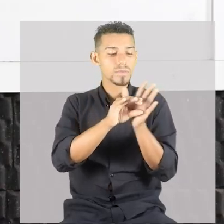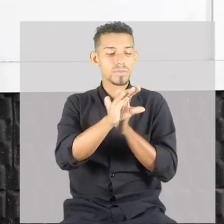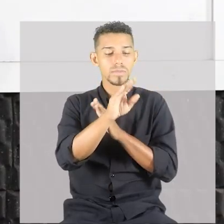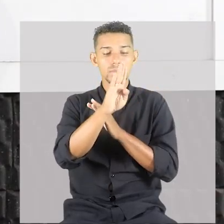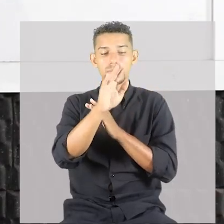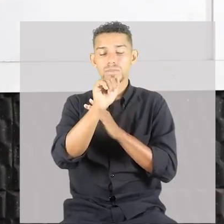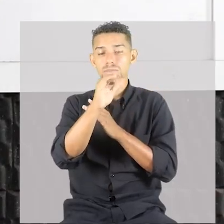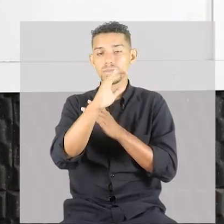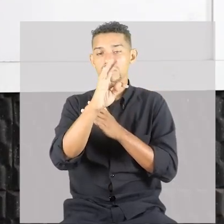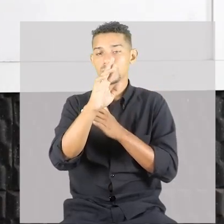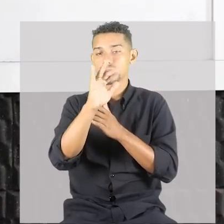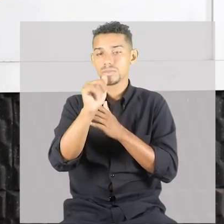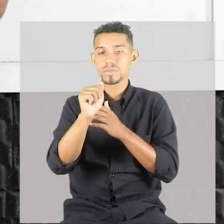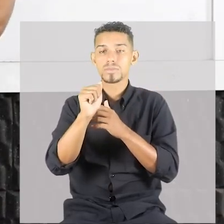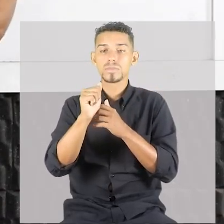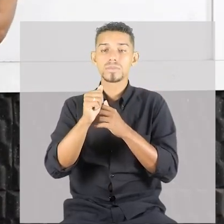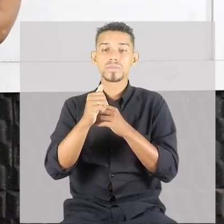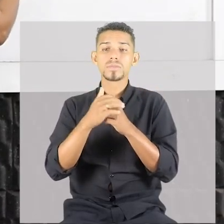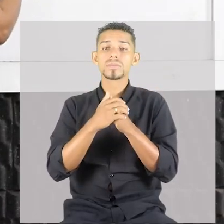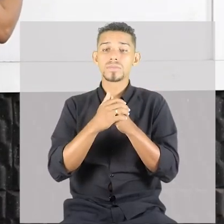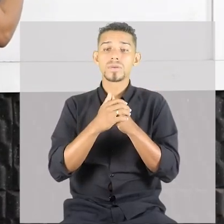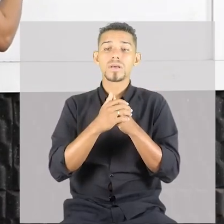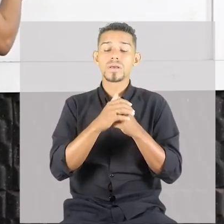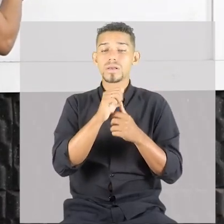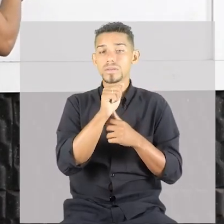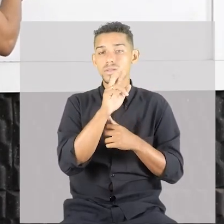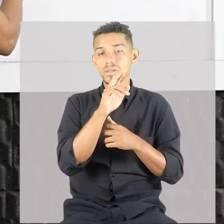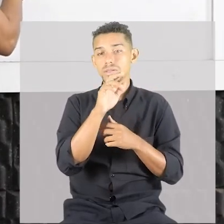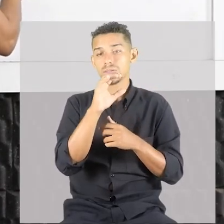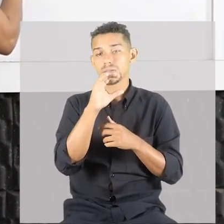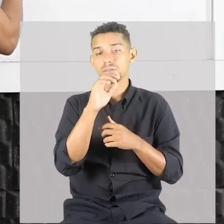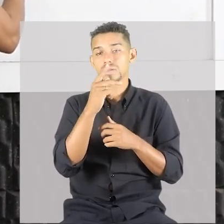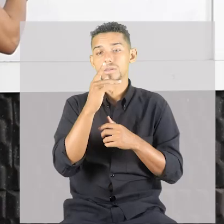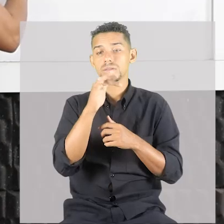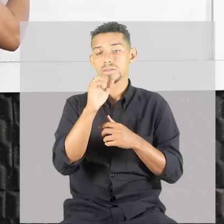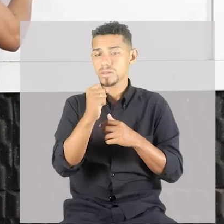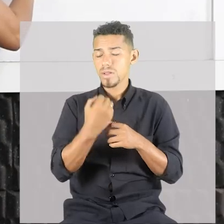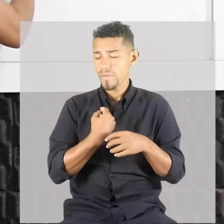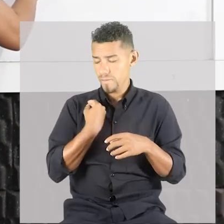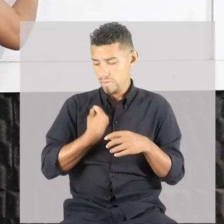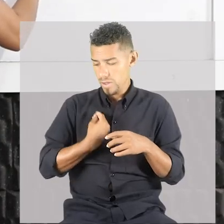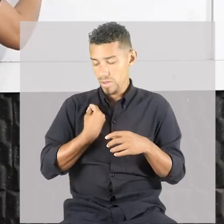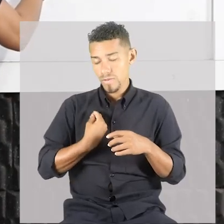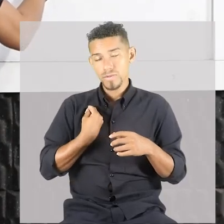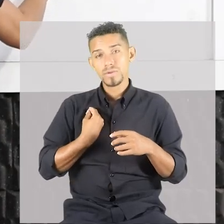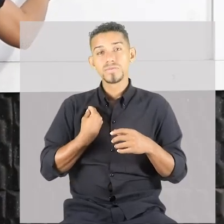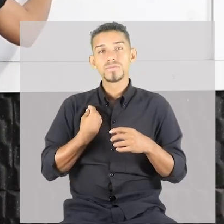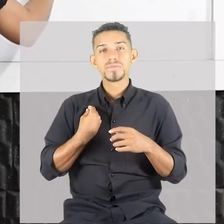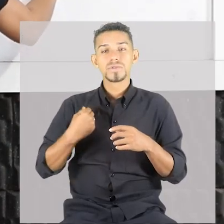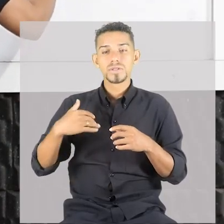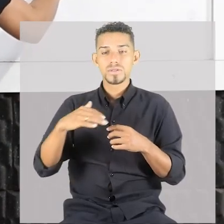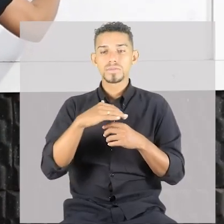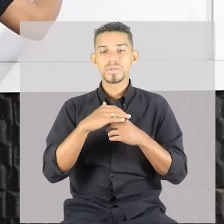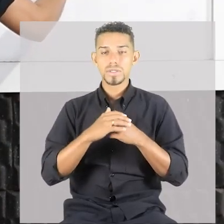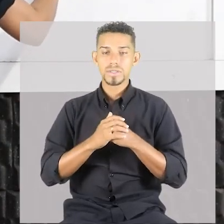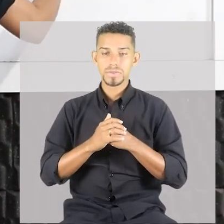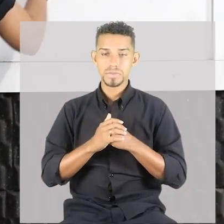árquea? Basicamente, gente, as árqueas, elas vivem em ambientes, vamos colocar aqui, ó,